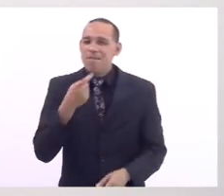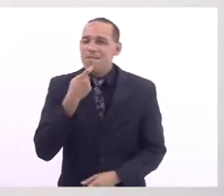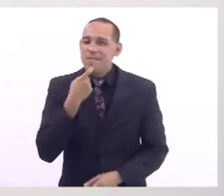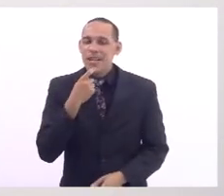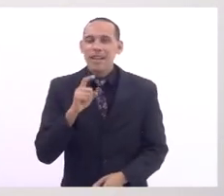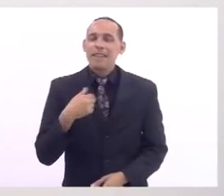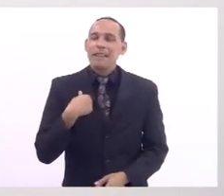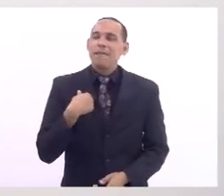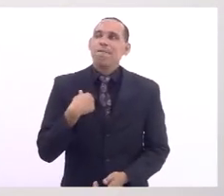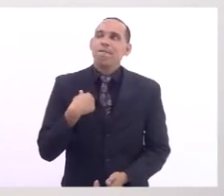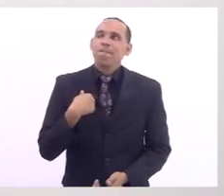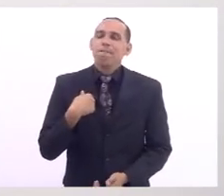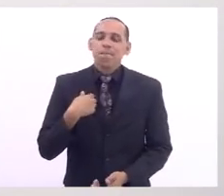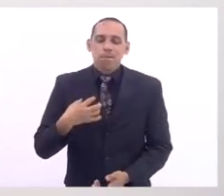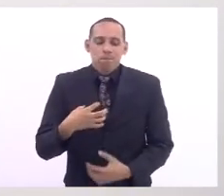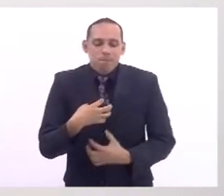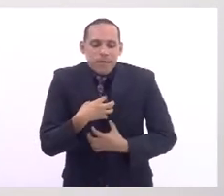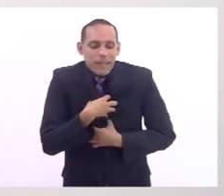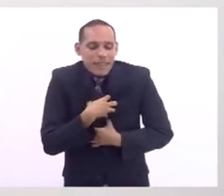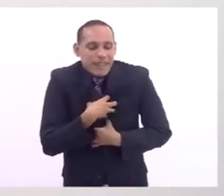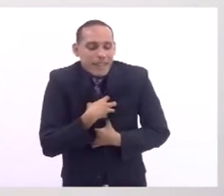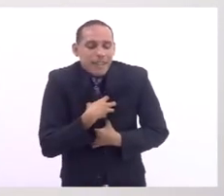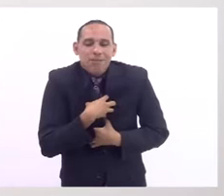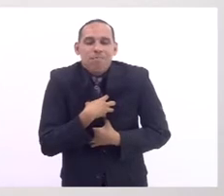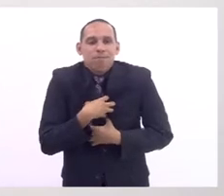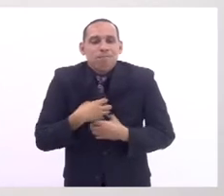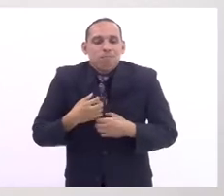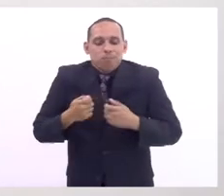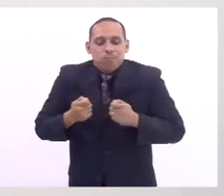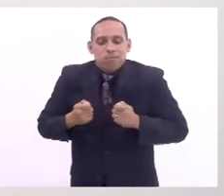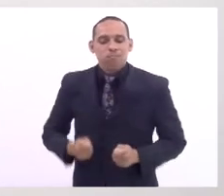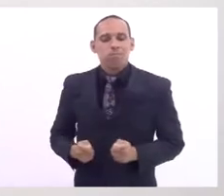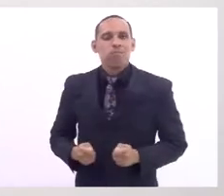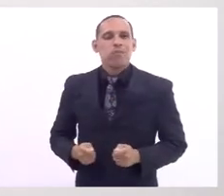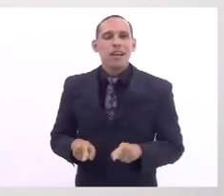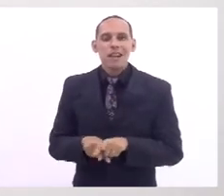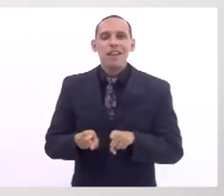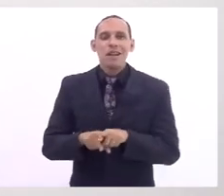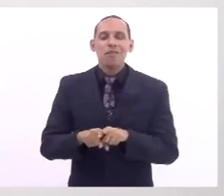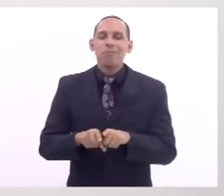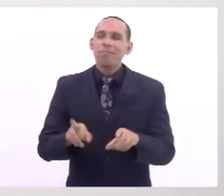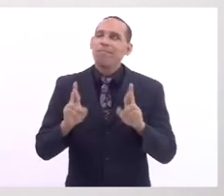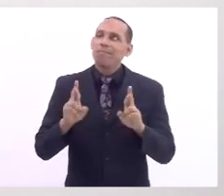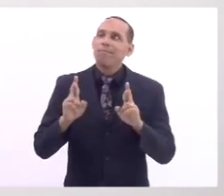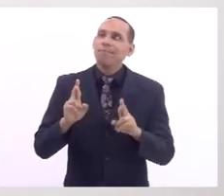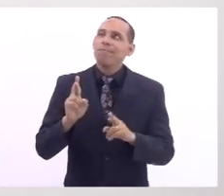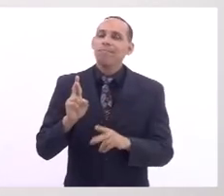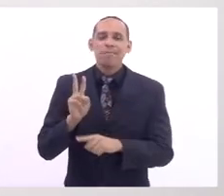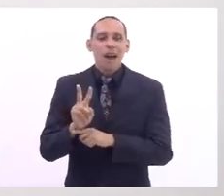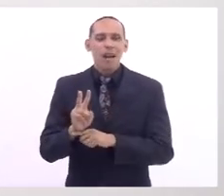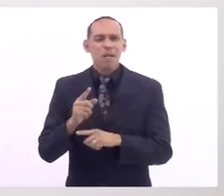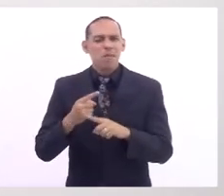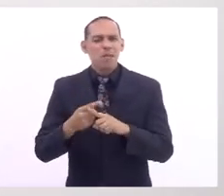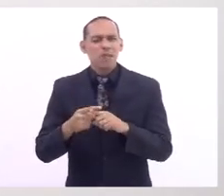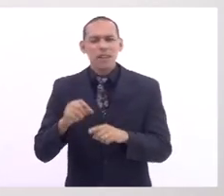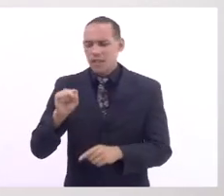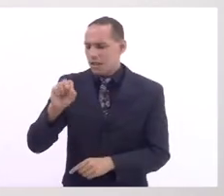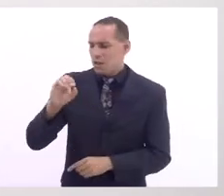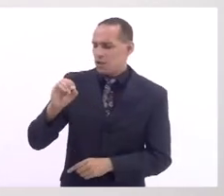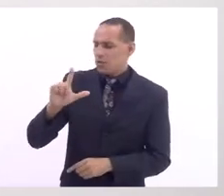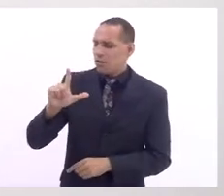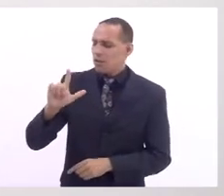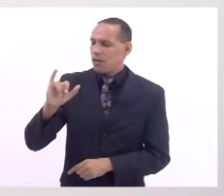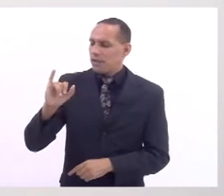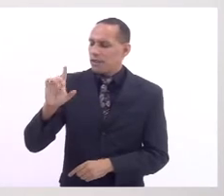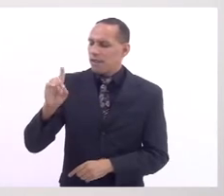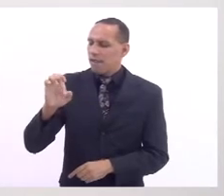Eu sempre sou movido por um sentimento de solidez e de esperança solidez porque os princípios que